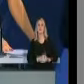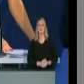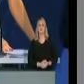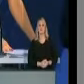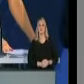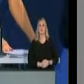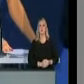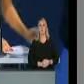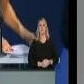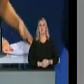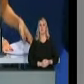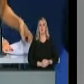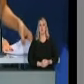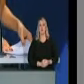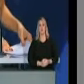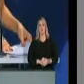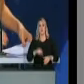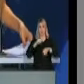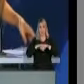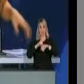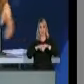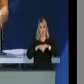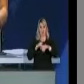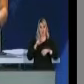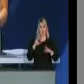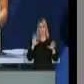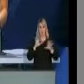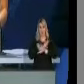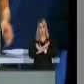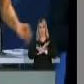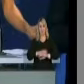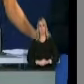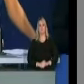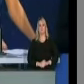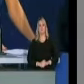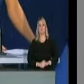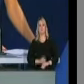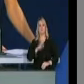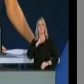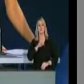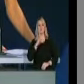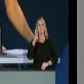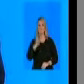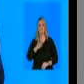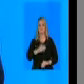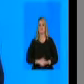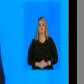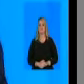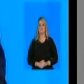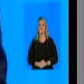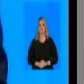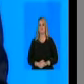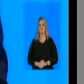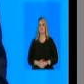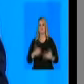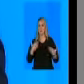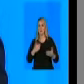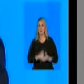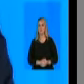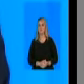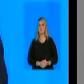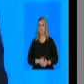o seu principal projeto na área? Seu tempo, Maurício. Flávio Bolsonaro tem 1 minuto e meio para responder. Bom, Maurício, em